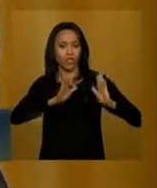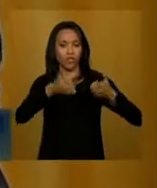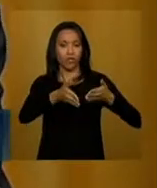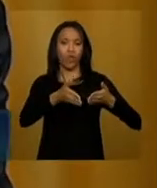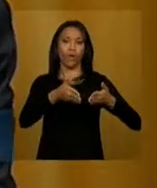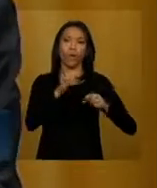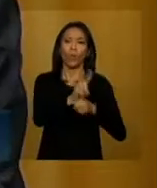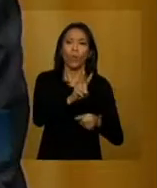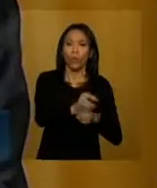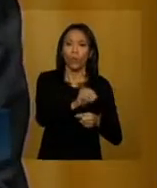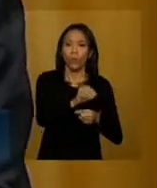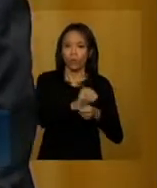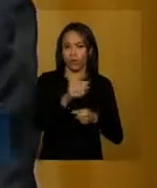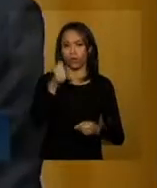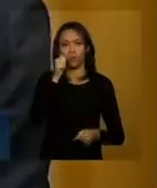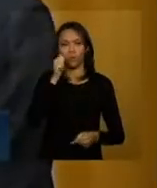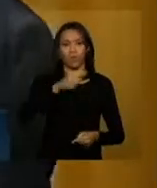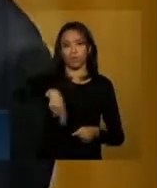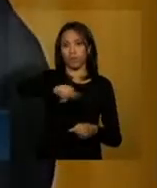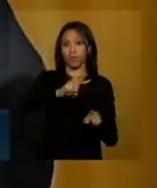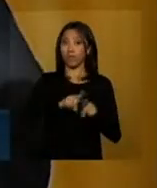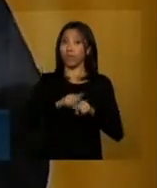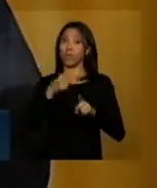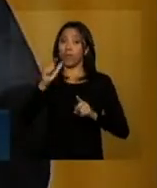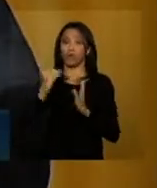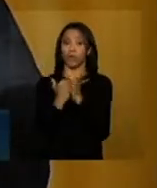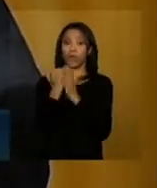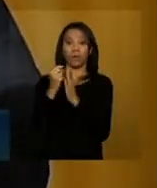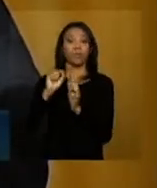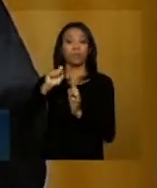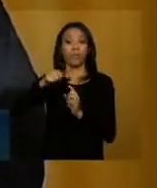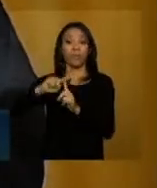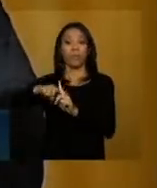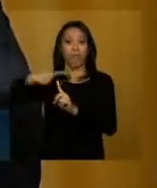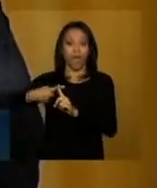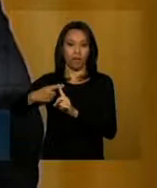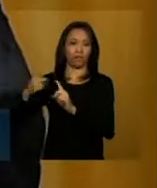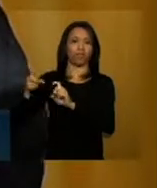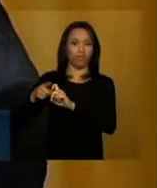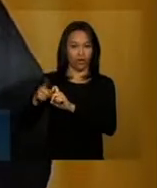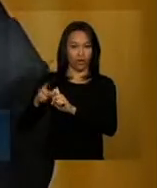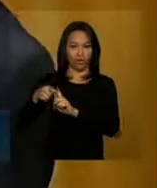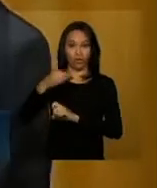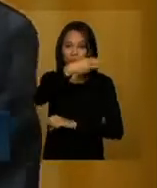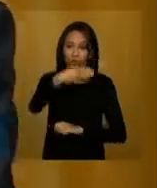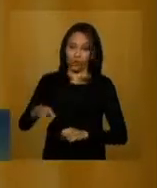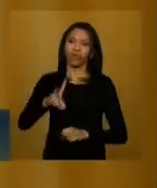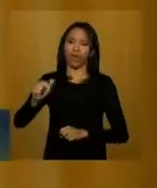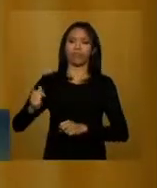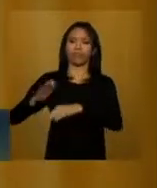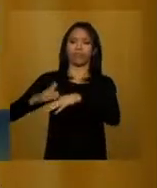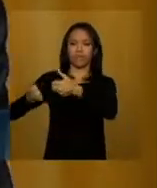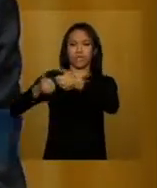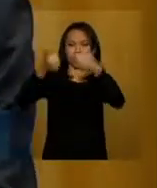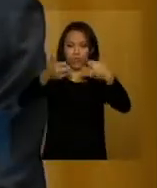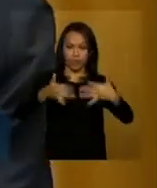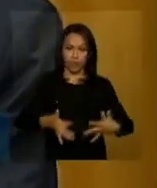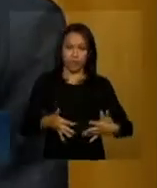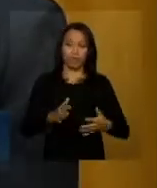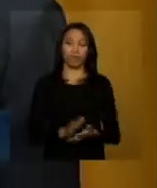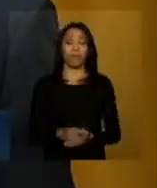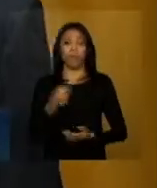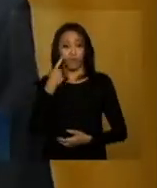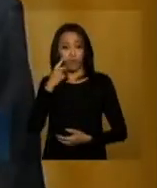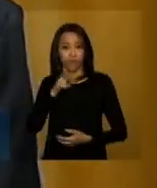criança, o PMAC e o Mais Médicos, que o ministro vai falar. E essa expansão, essa